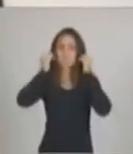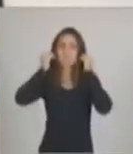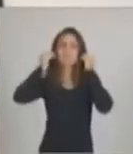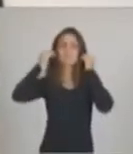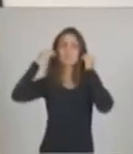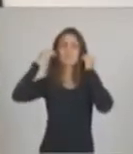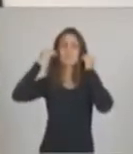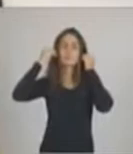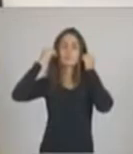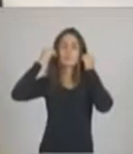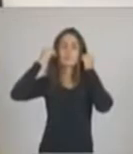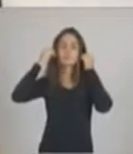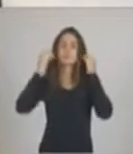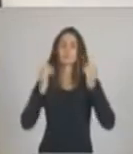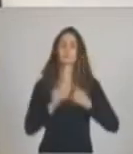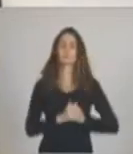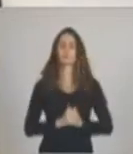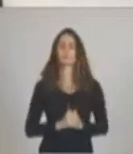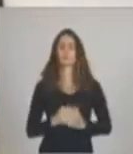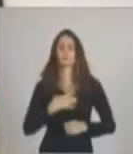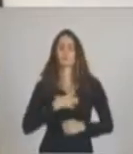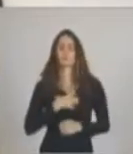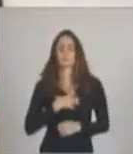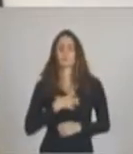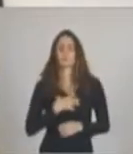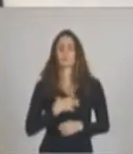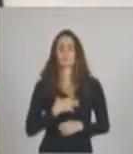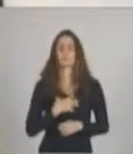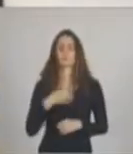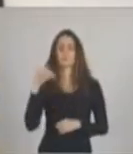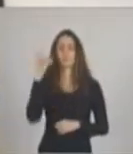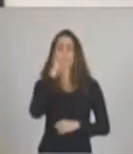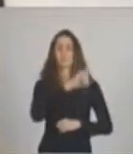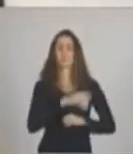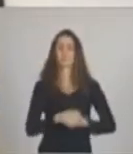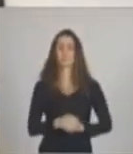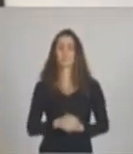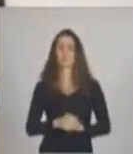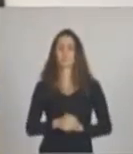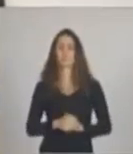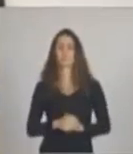numa posição de difícil passar. Então,